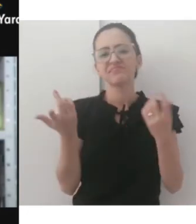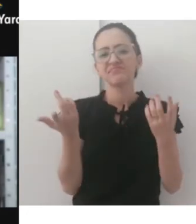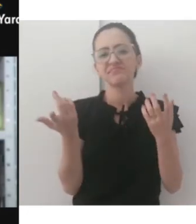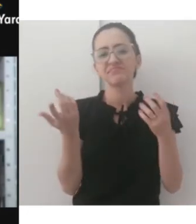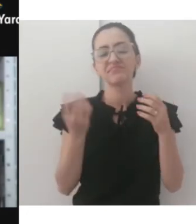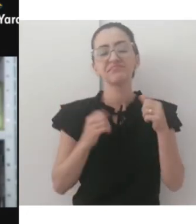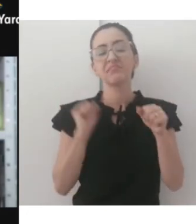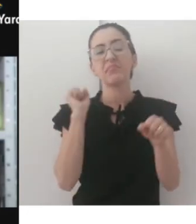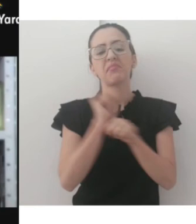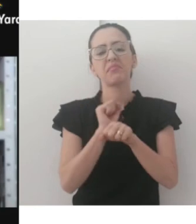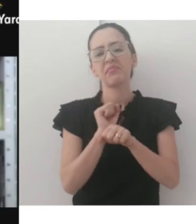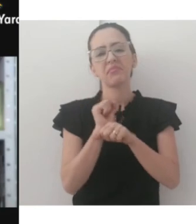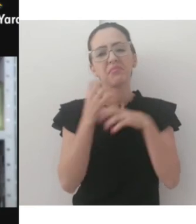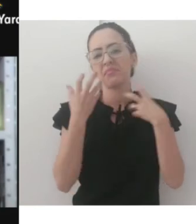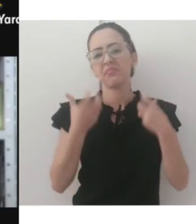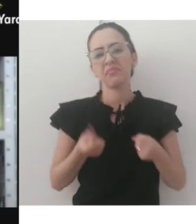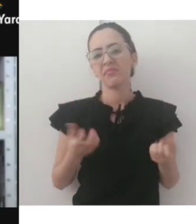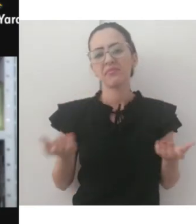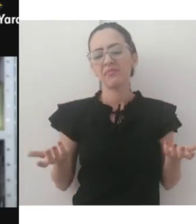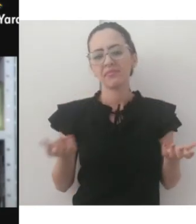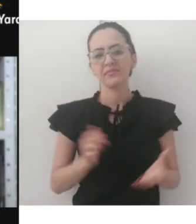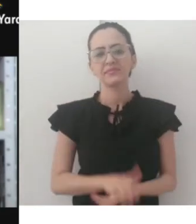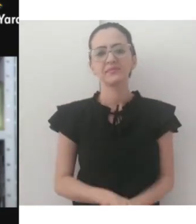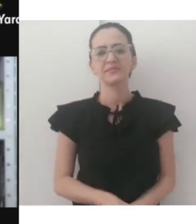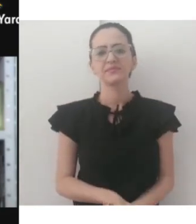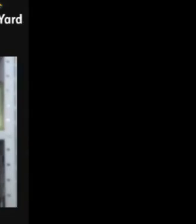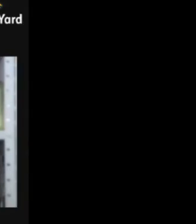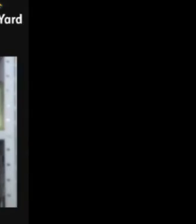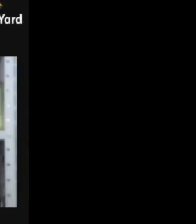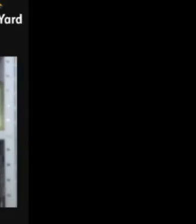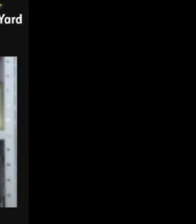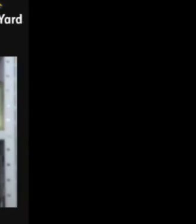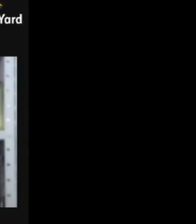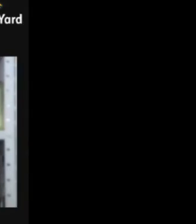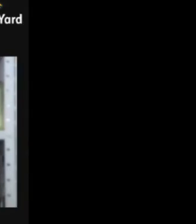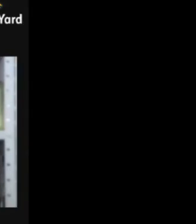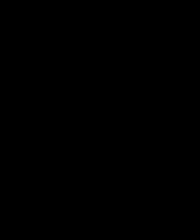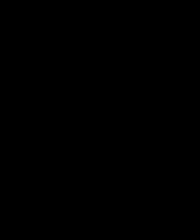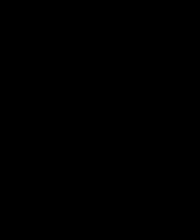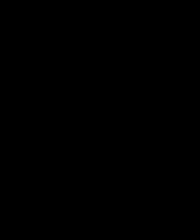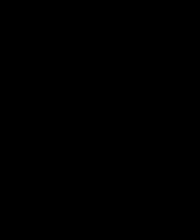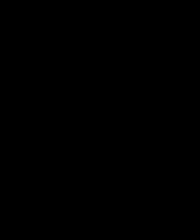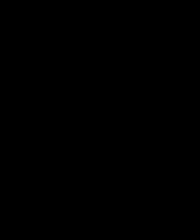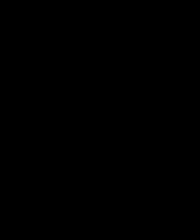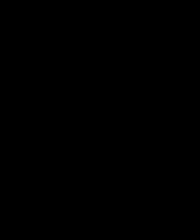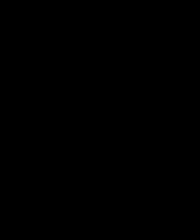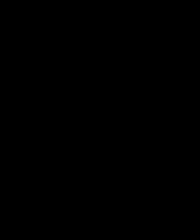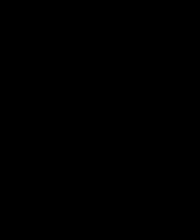dizer, aceitar exatamente aquilo que você pensa, aquilo que você deseja.